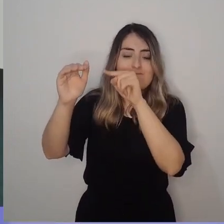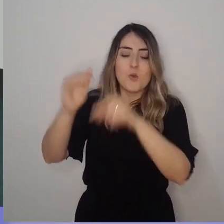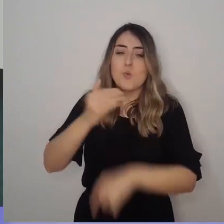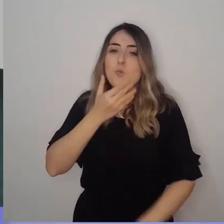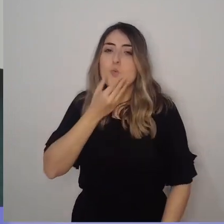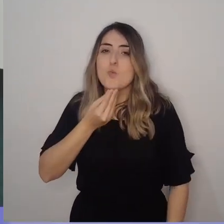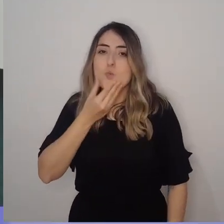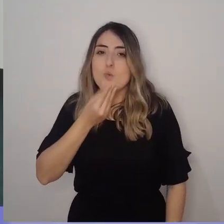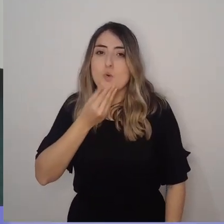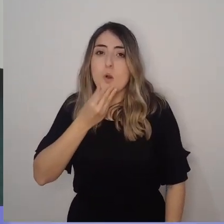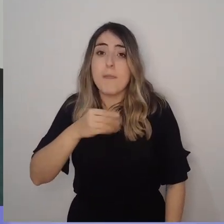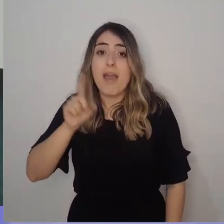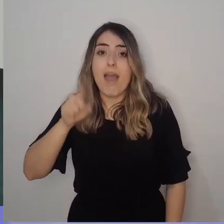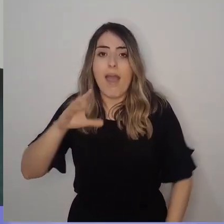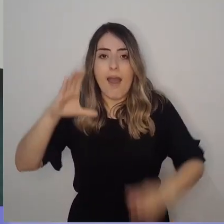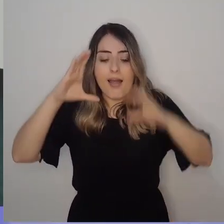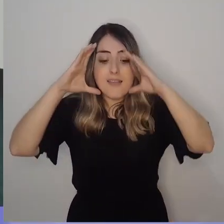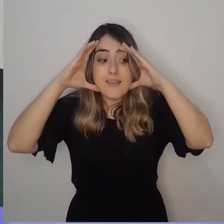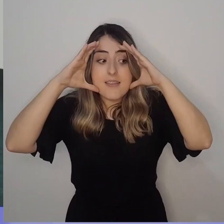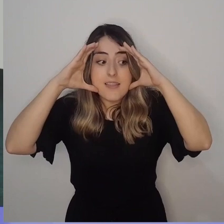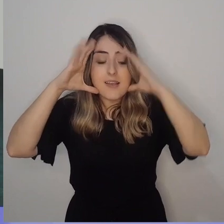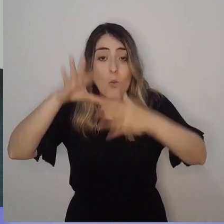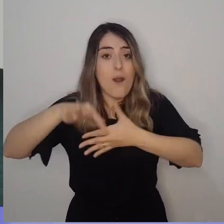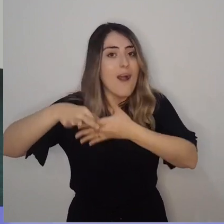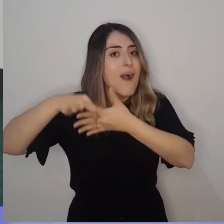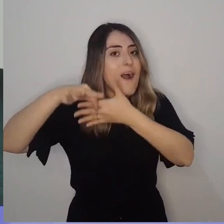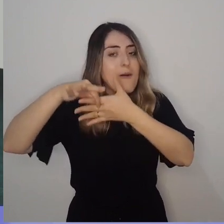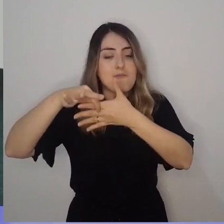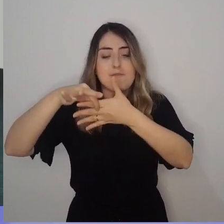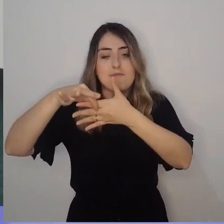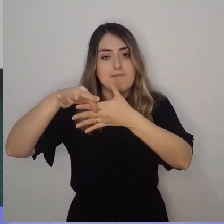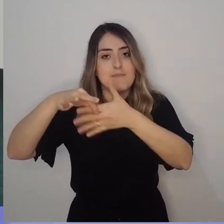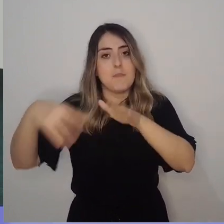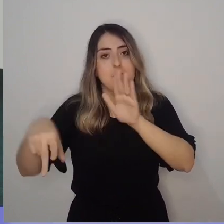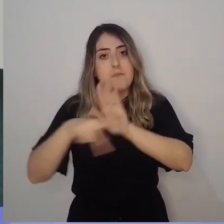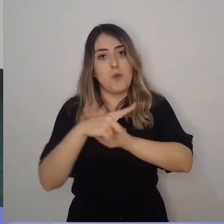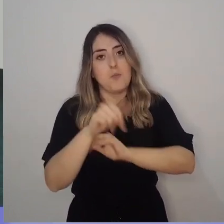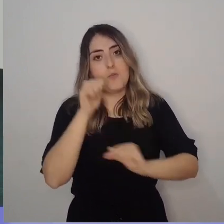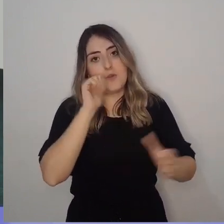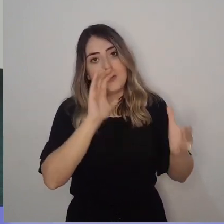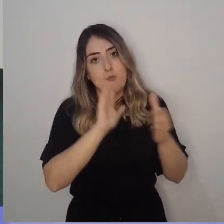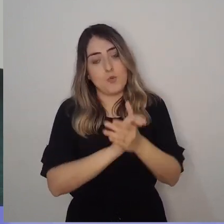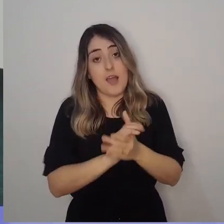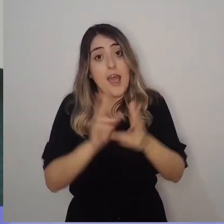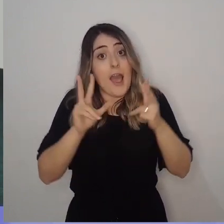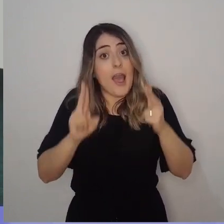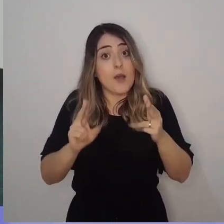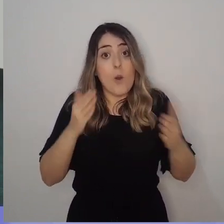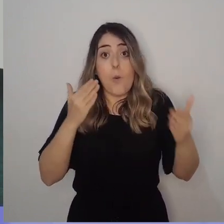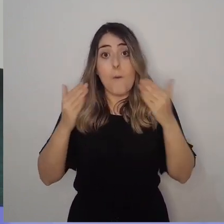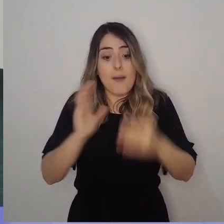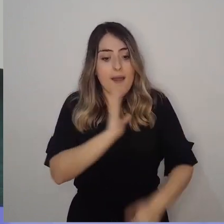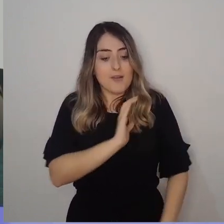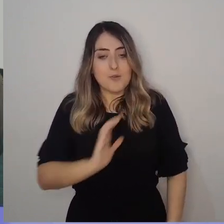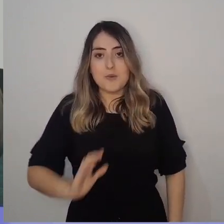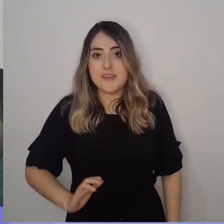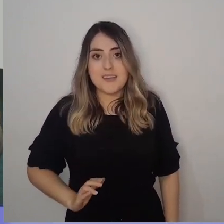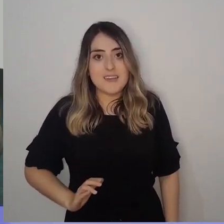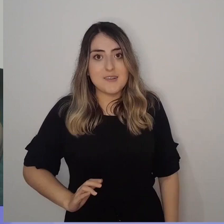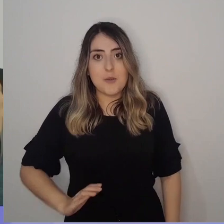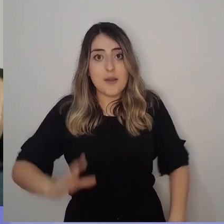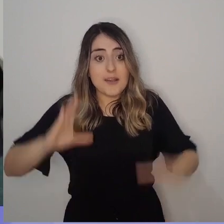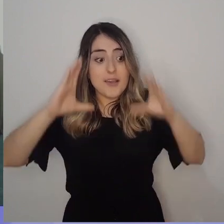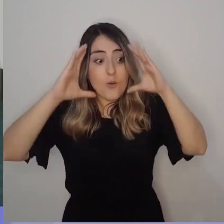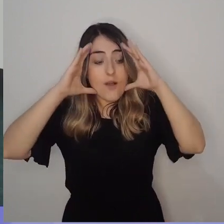o cabeça da esposa, assim como Cristo é o cabeça da igreja. Assim como a igreja, portanto, está